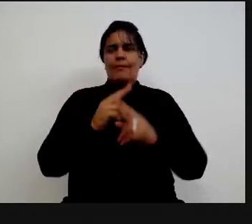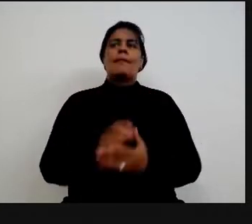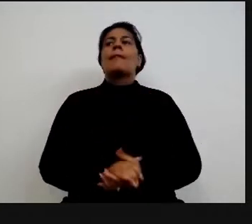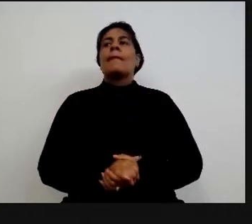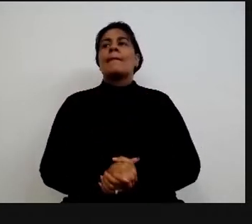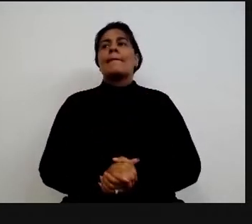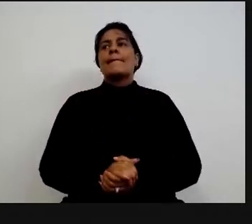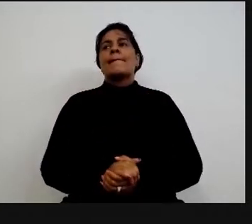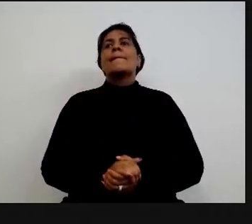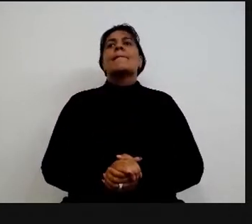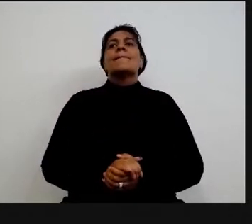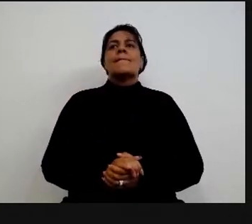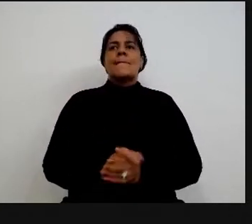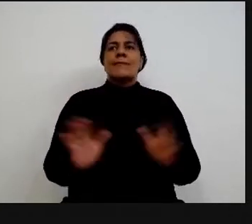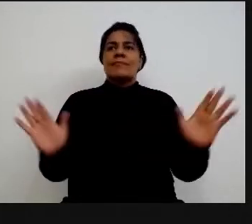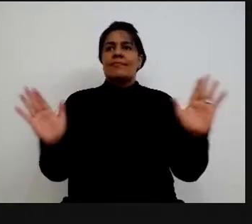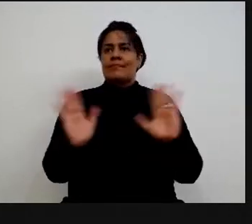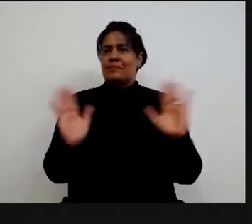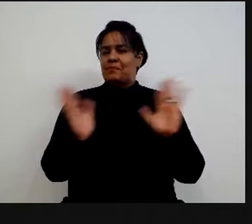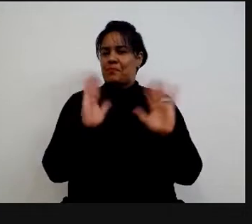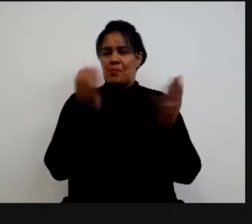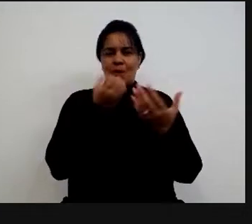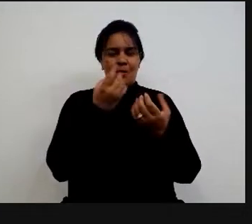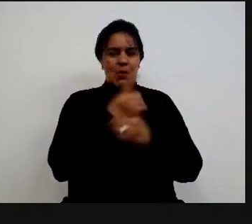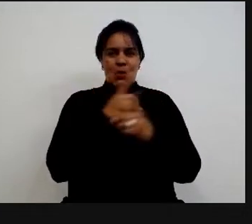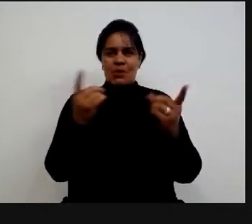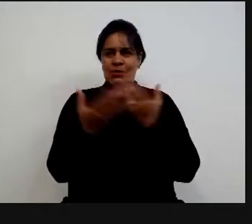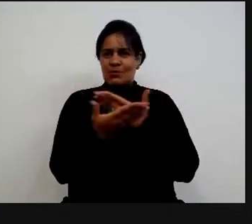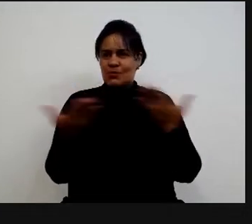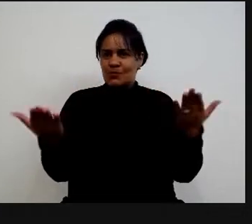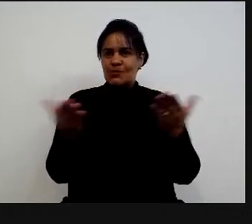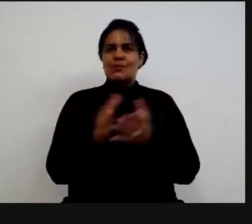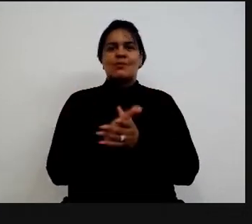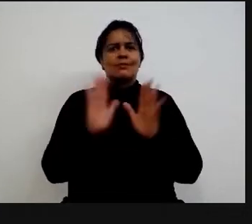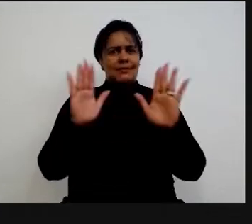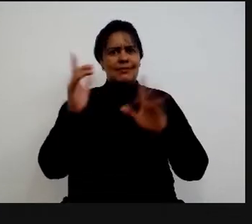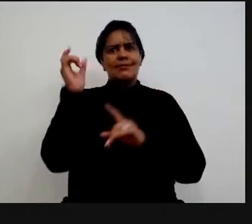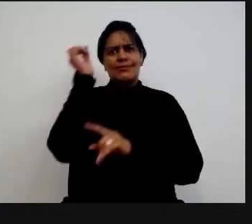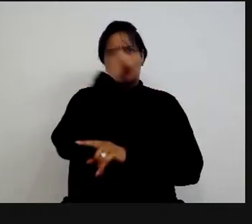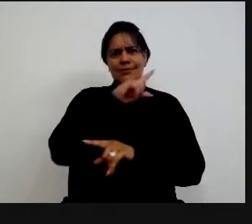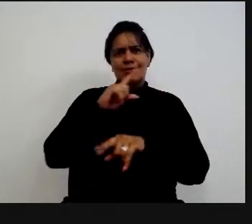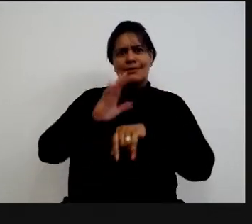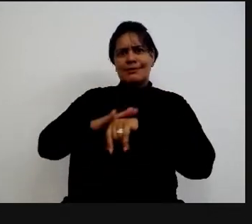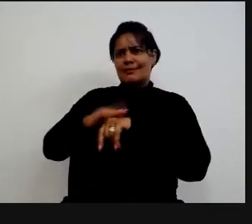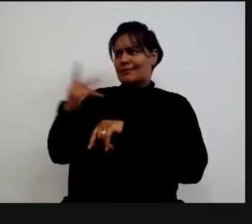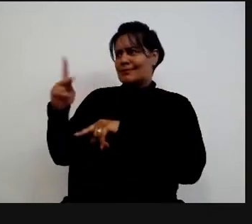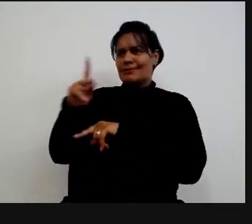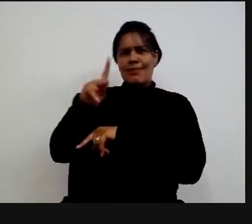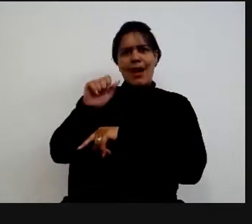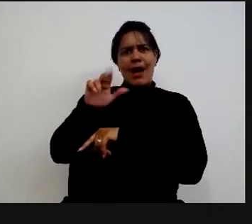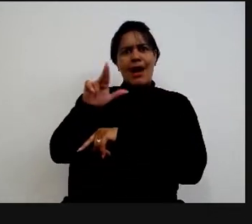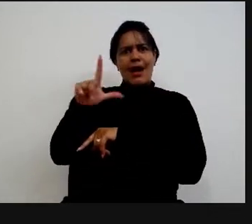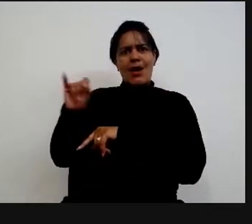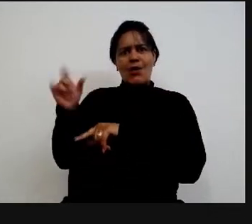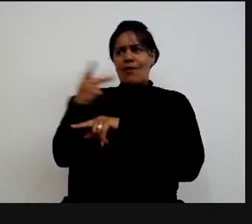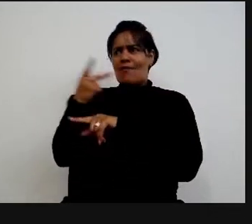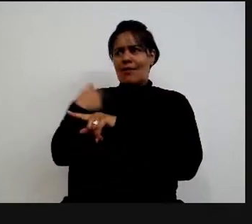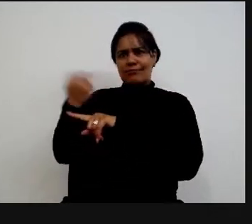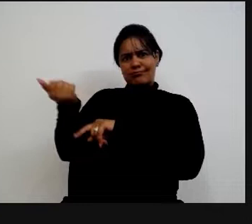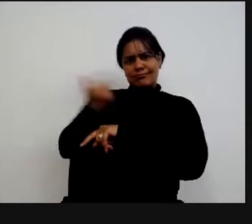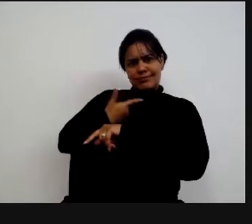todos, e a quem nos assiste também. Bom dia, prezados. Falar depois do Paulo é um pouquinho complicado, né? Ele já traz muita